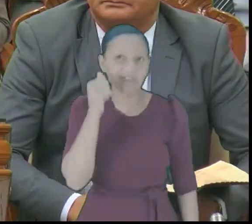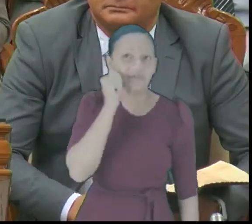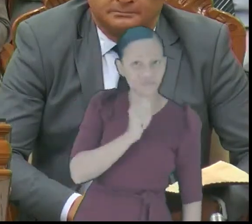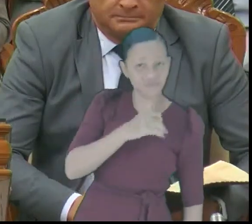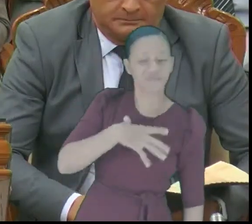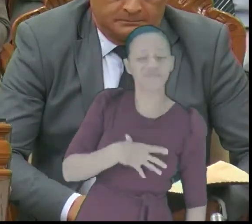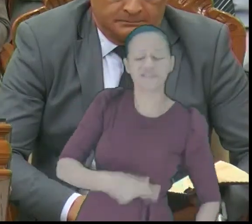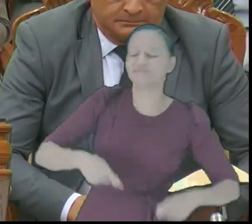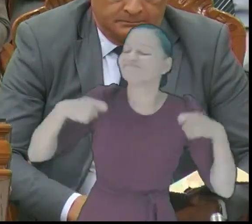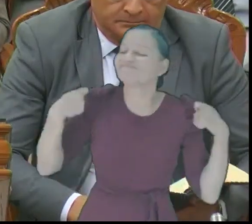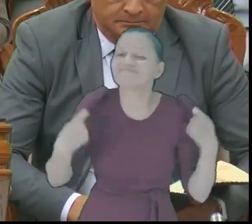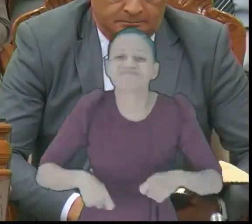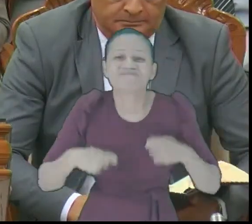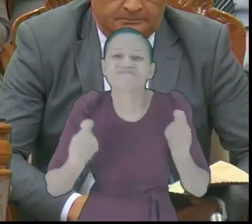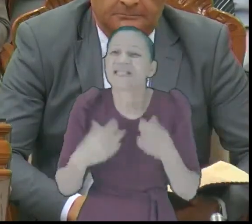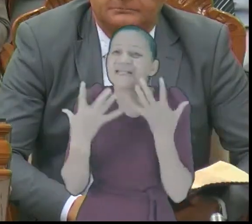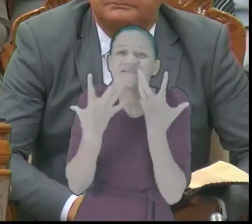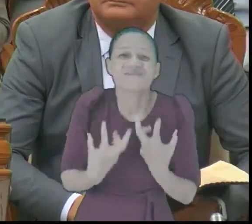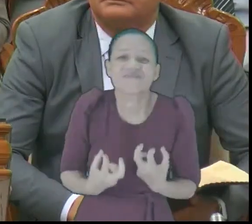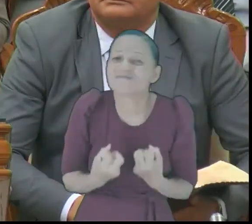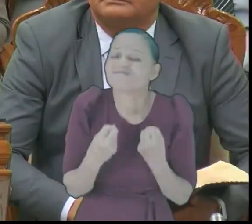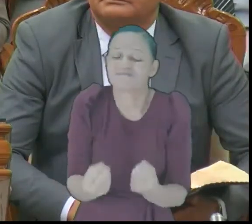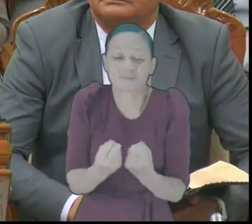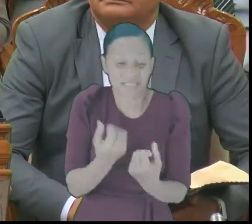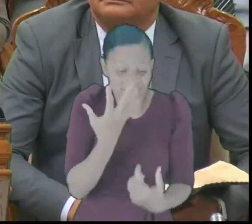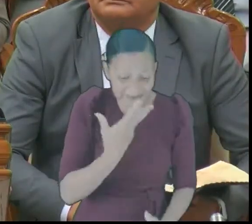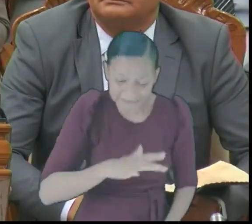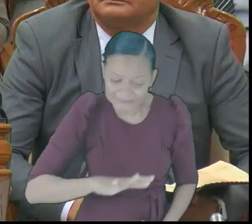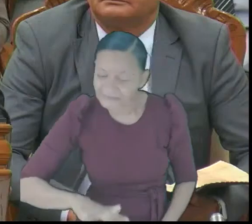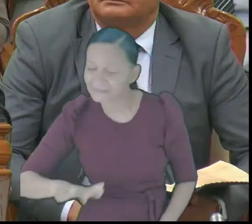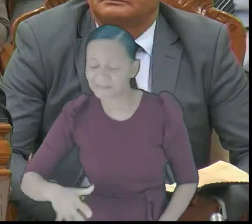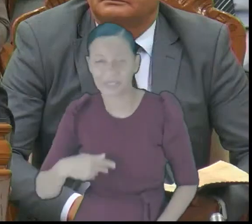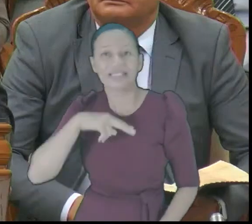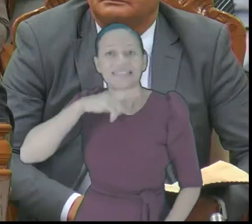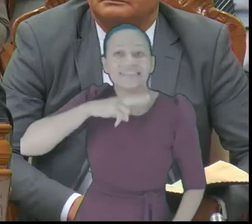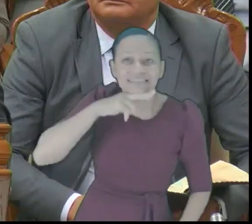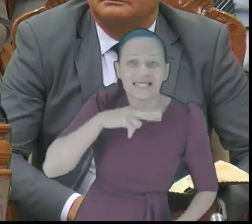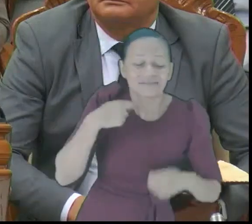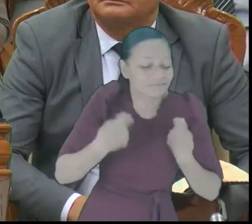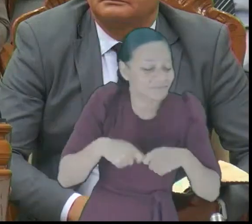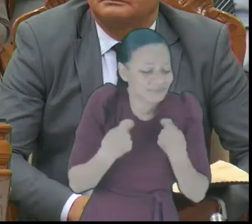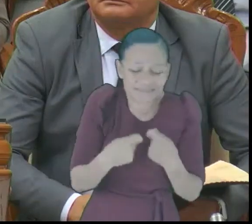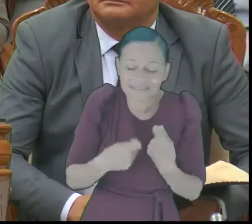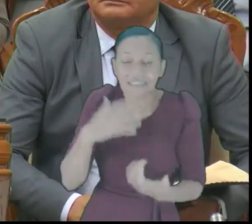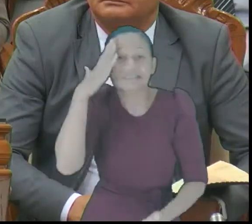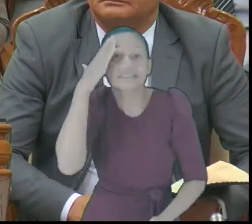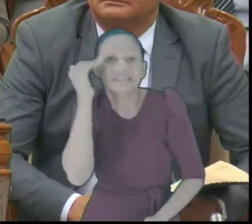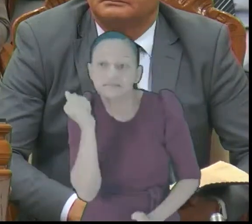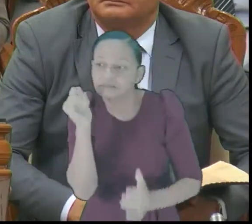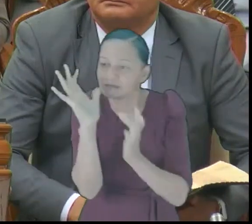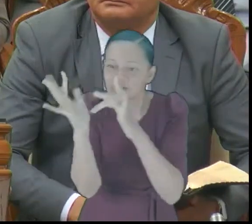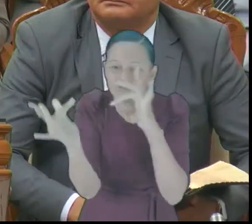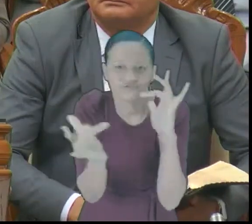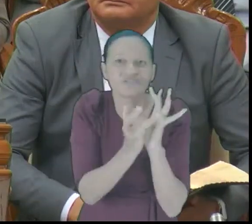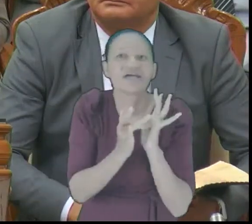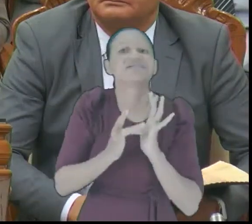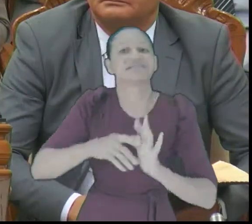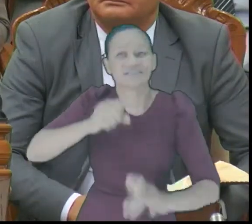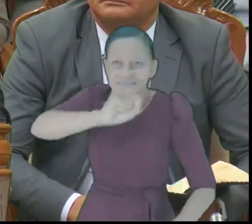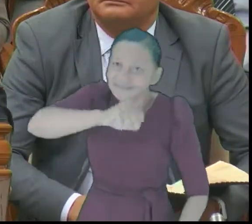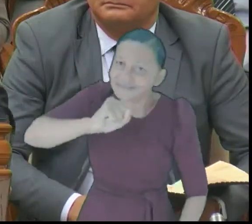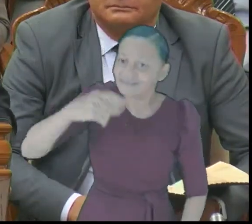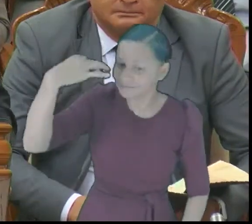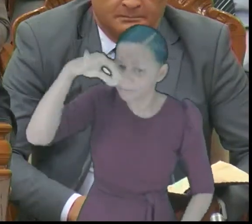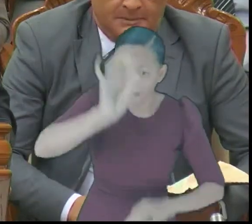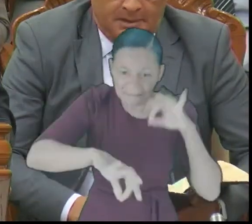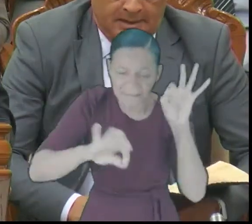filhas precisam receber, nossas crianças, nossos netos precisam saber que Jesus batiza criança com o